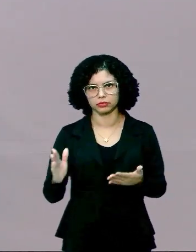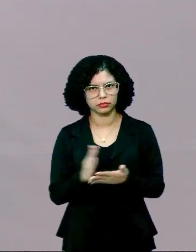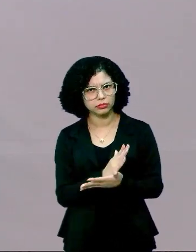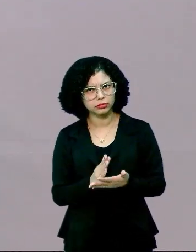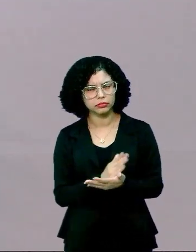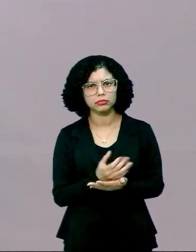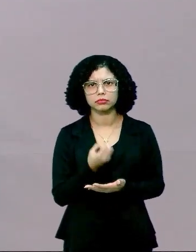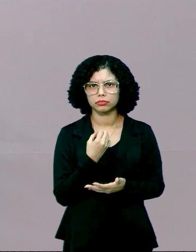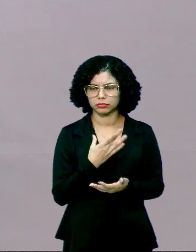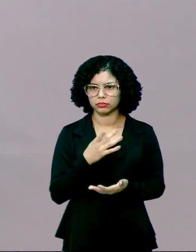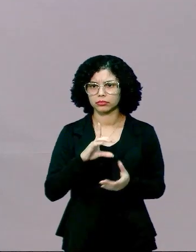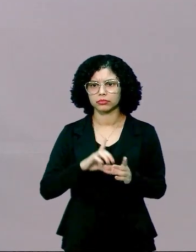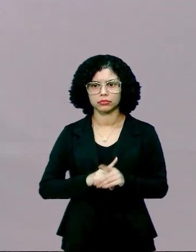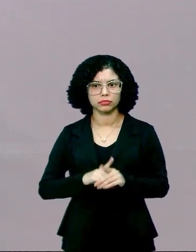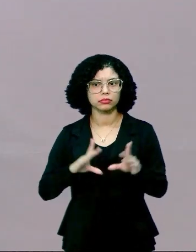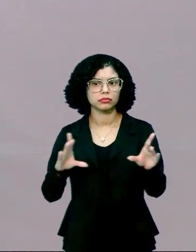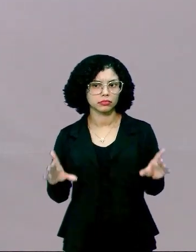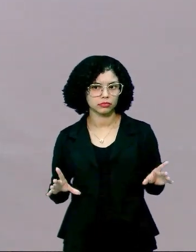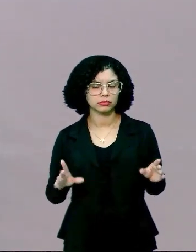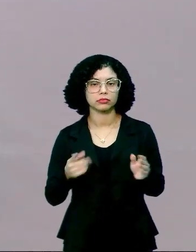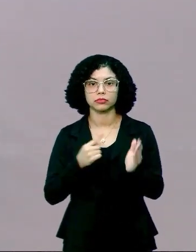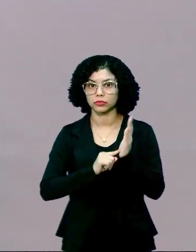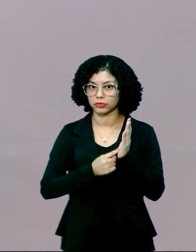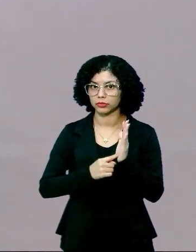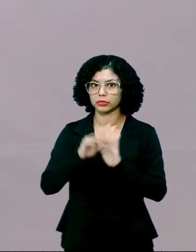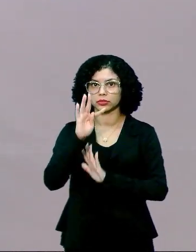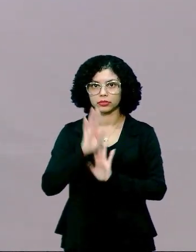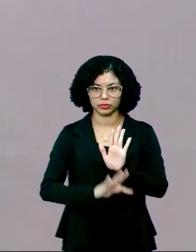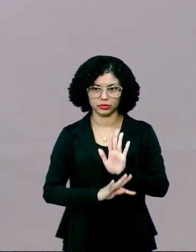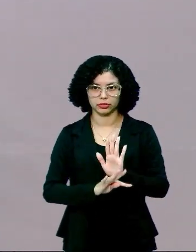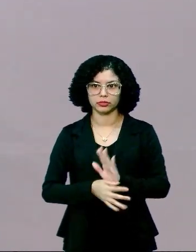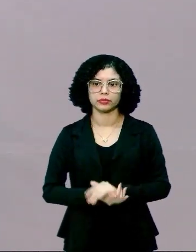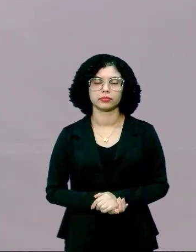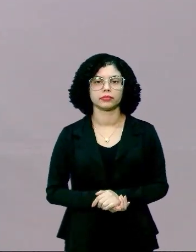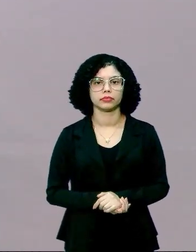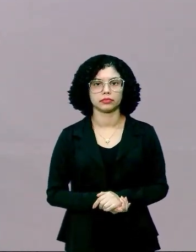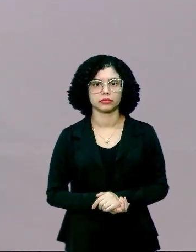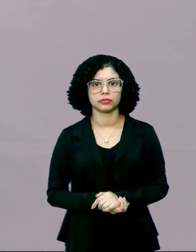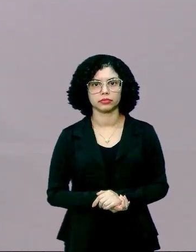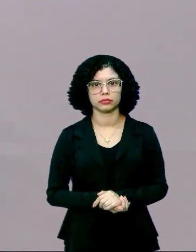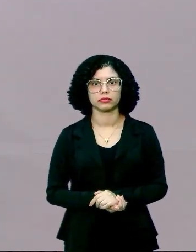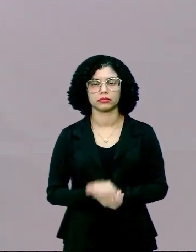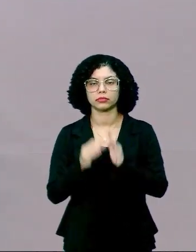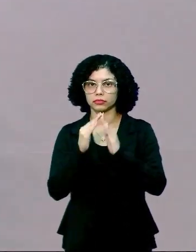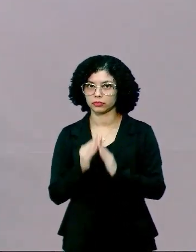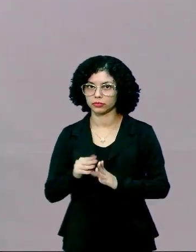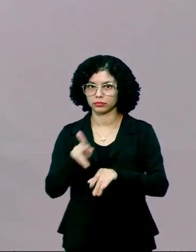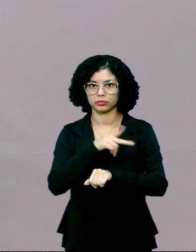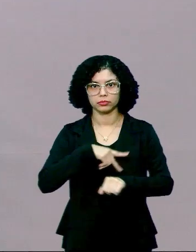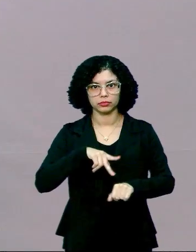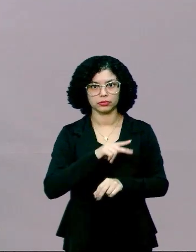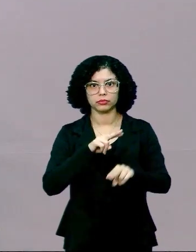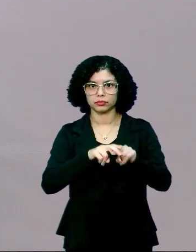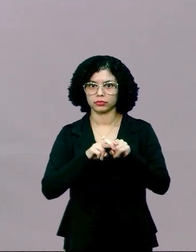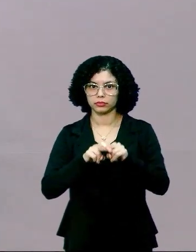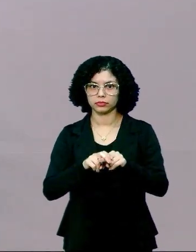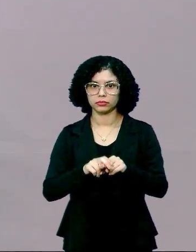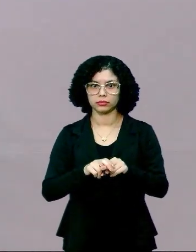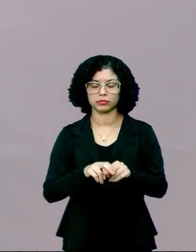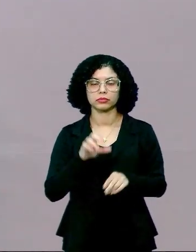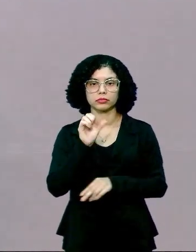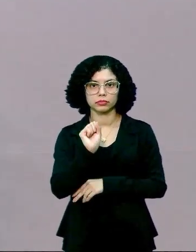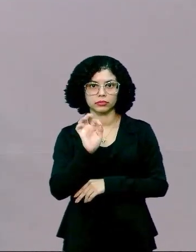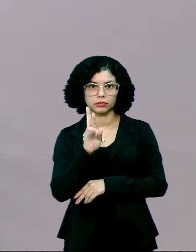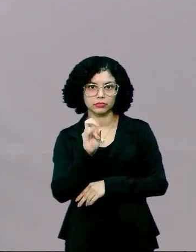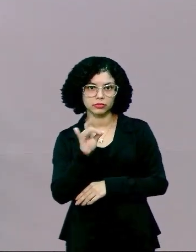algo democrático, ok? Do ponto de vista de quem não mora no país. Então, por conta dessa